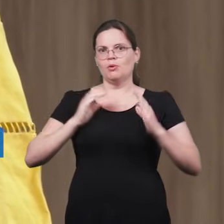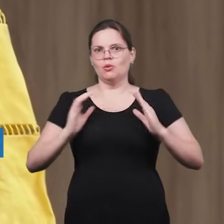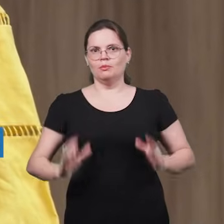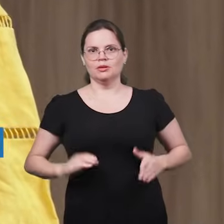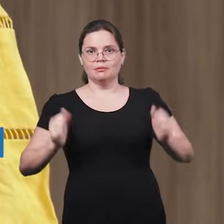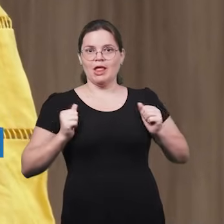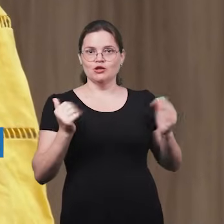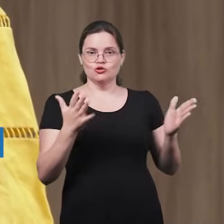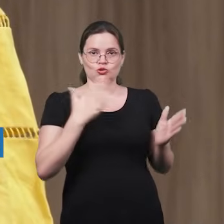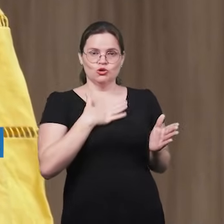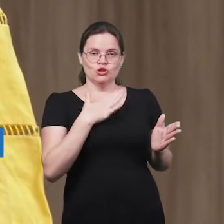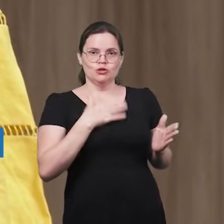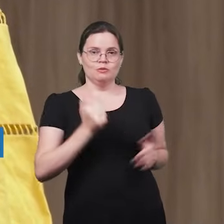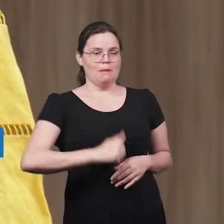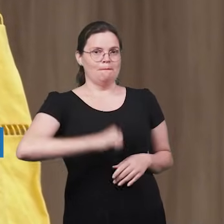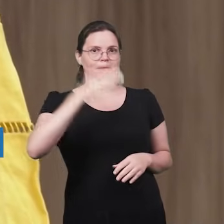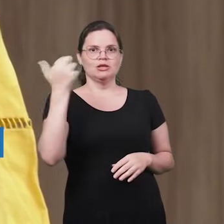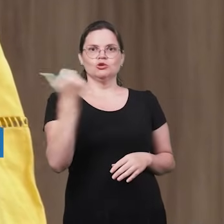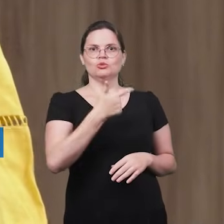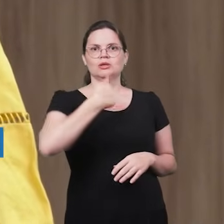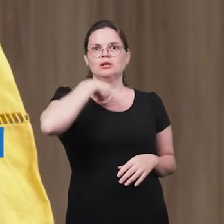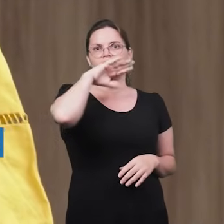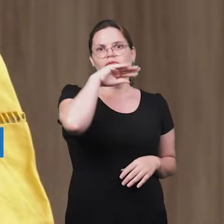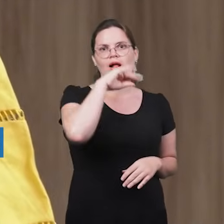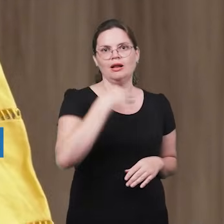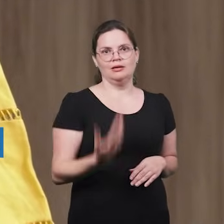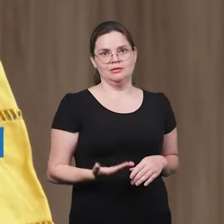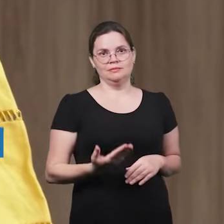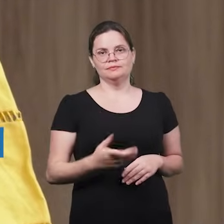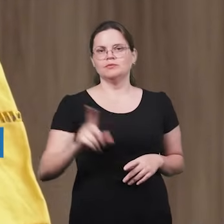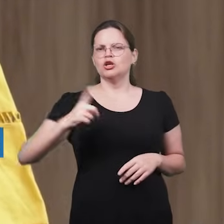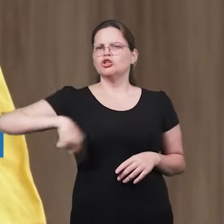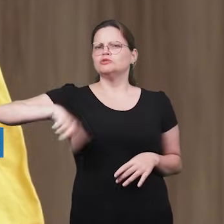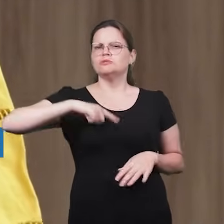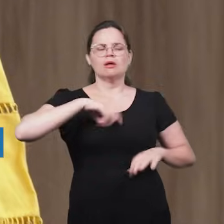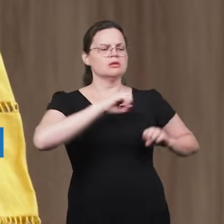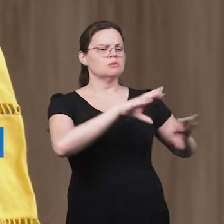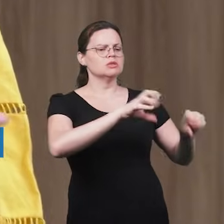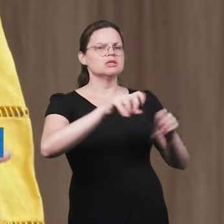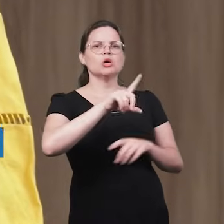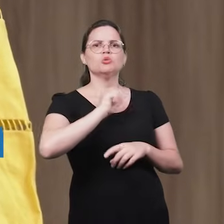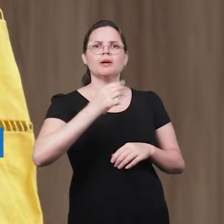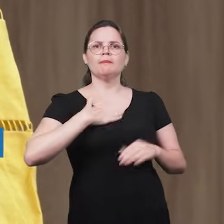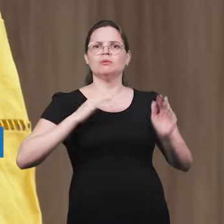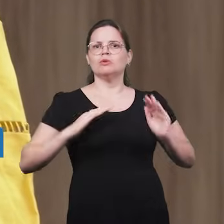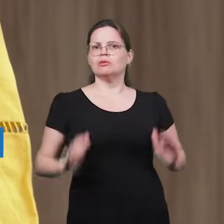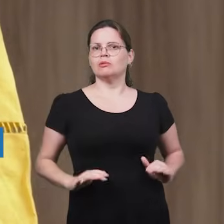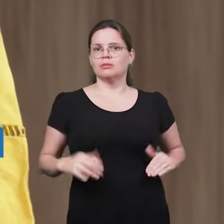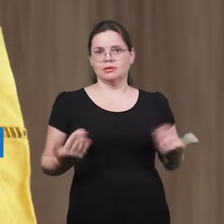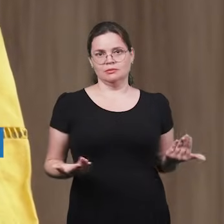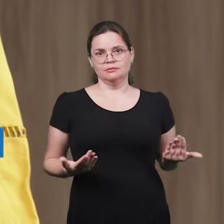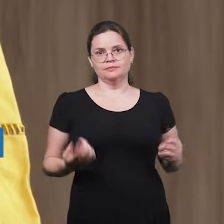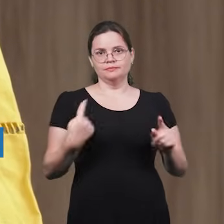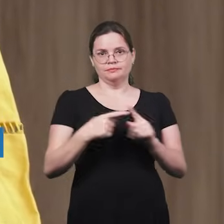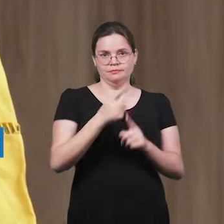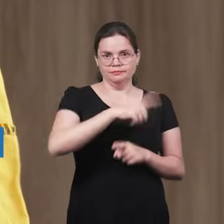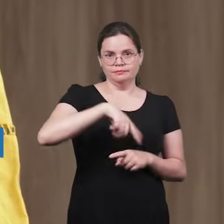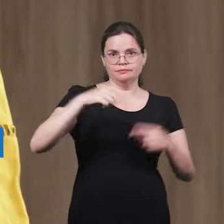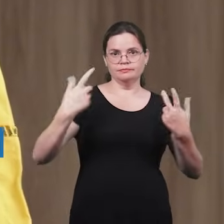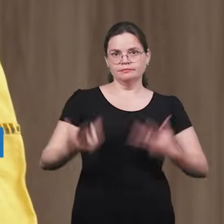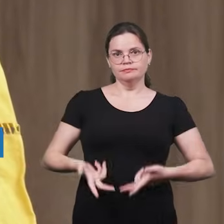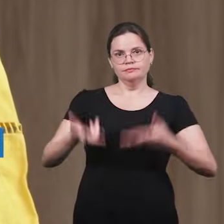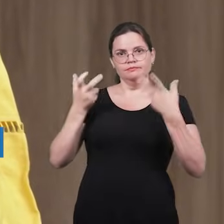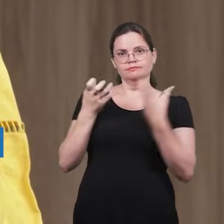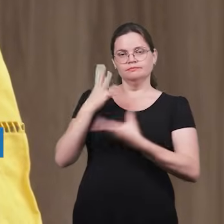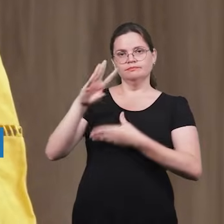Aquilo que nós fazemos, o que nós estamos ensinando sem perceber, aquilo que os nossos filhos veem dentro da nossa